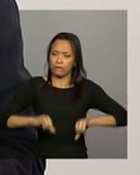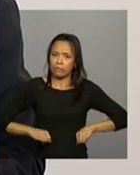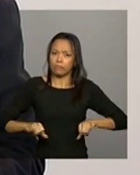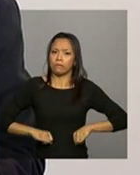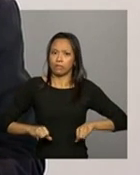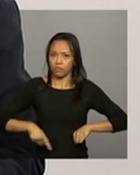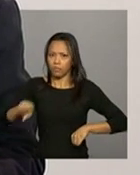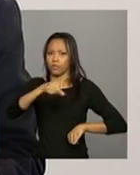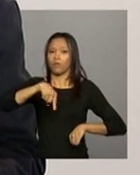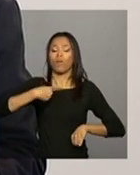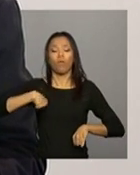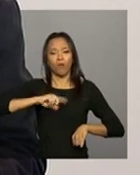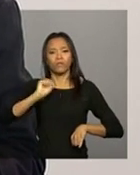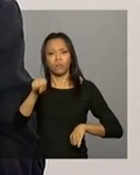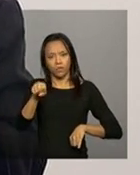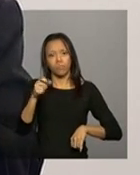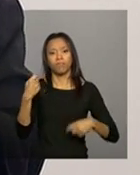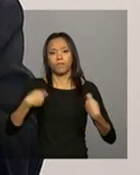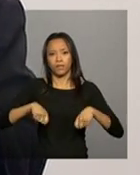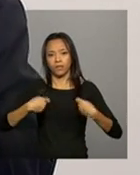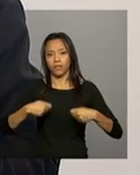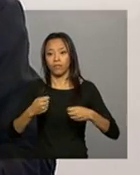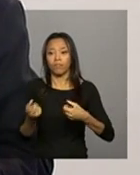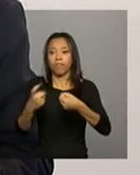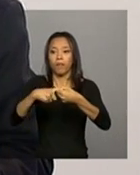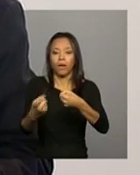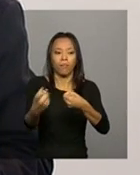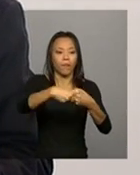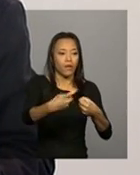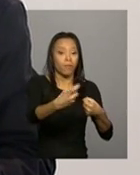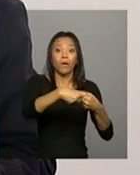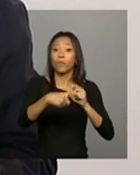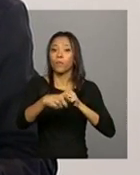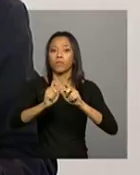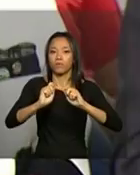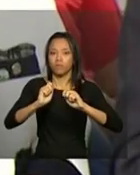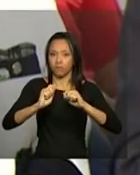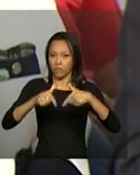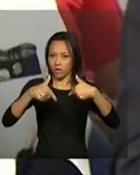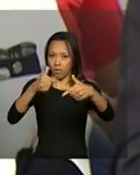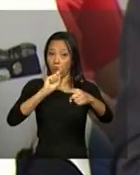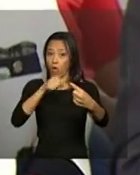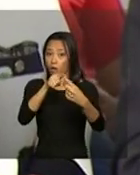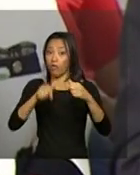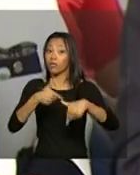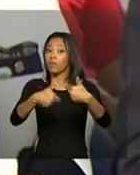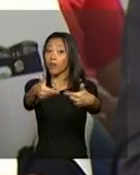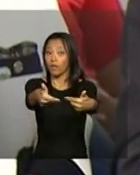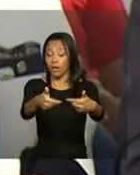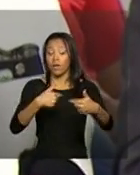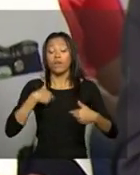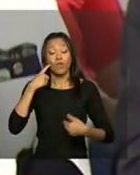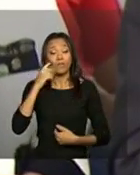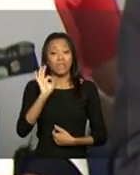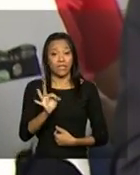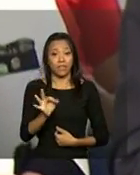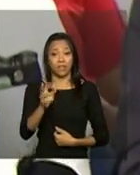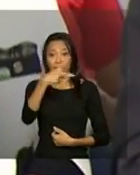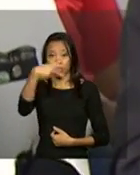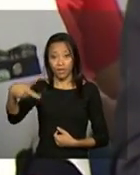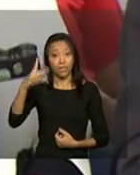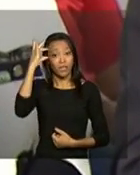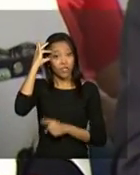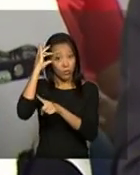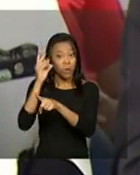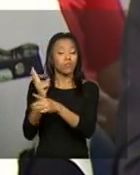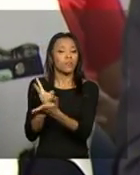enfrentam, nós precisamos sim construir as parcerias. Eu tenho certeza que a presidenta Dilma nunca vai deixar de ser